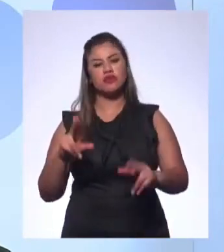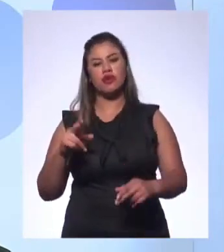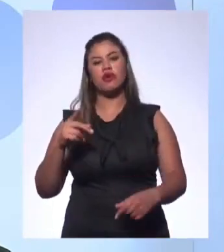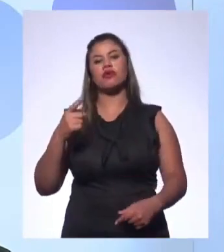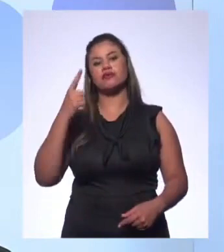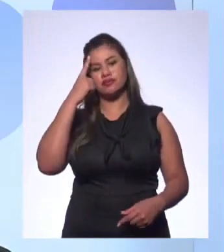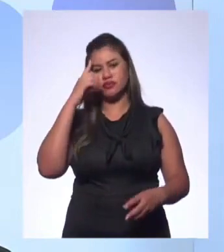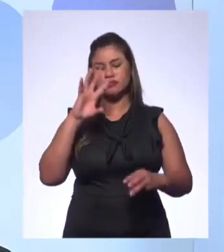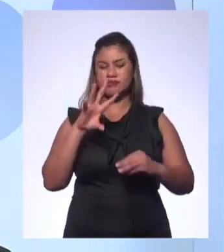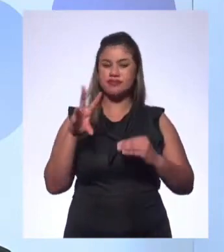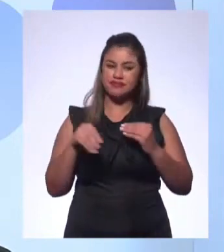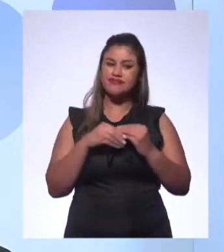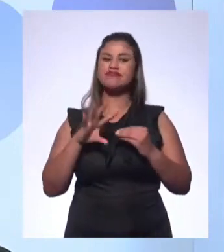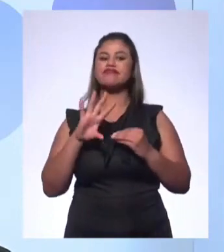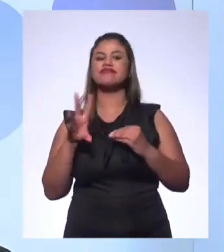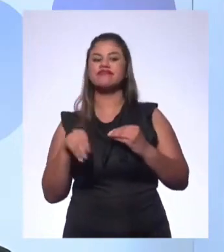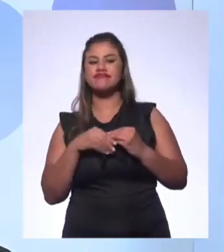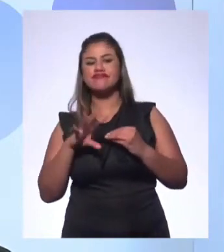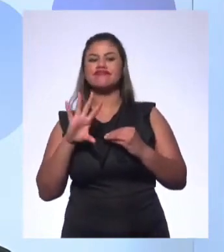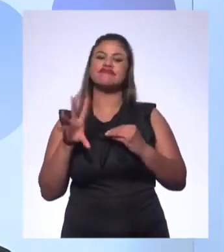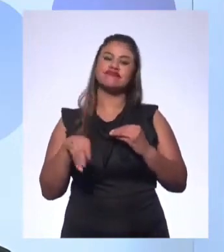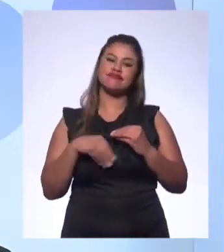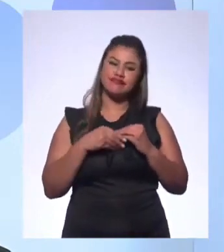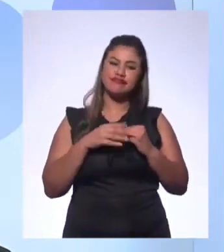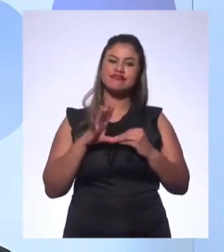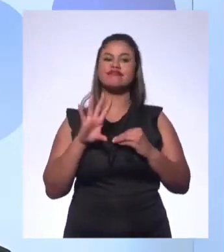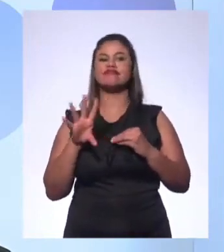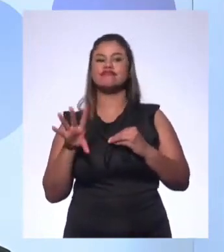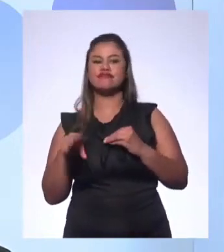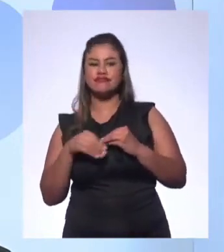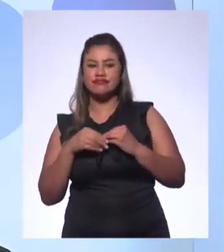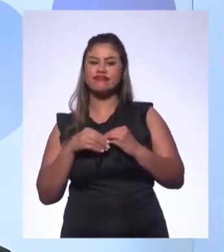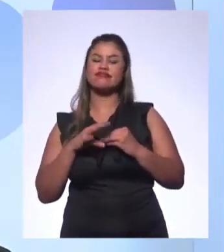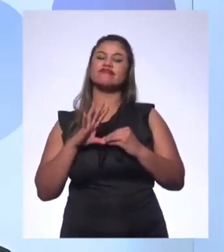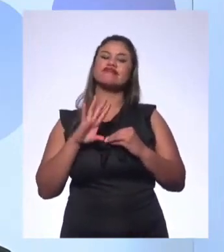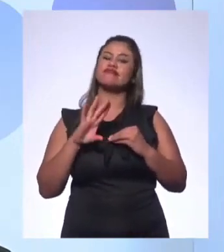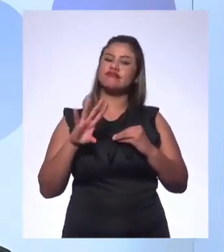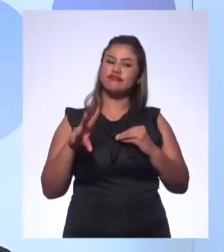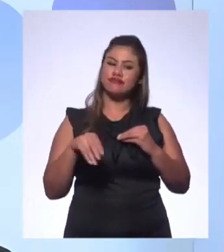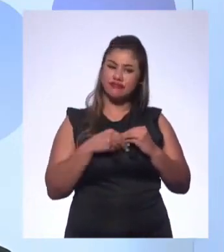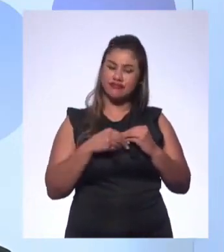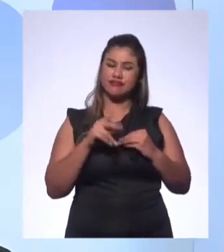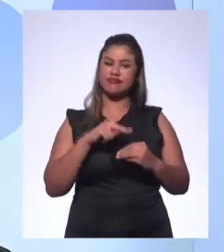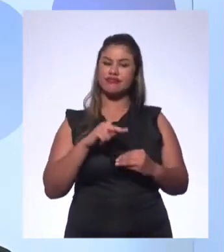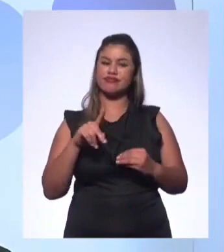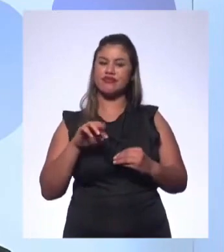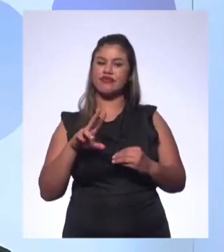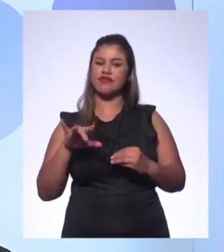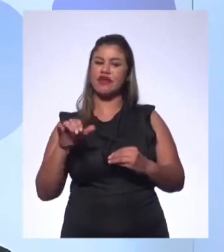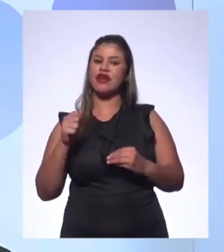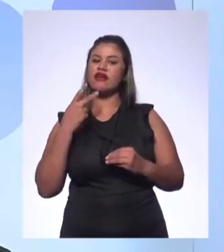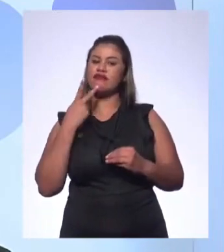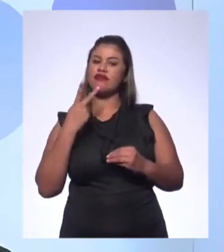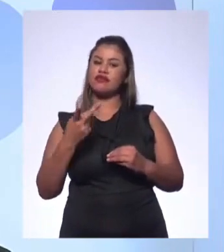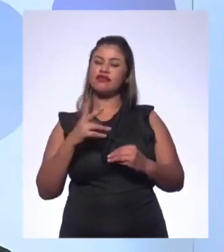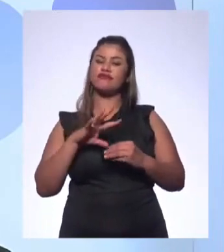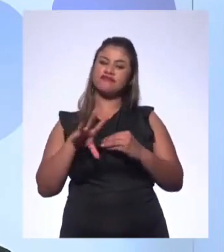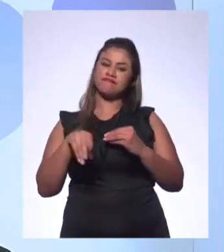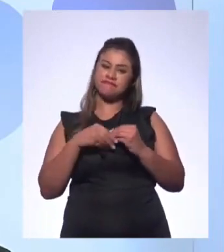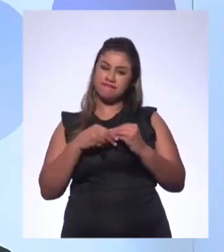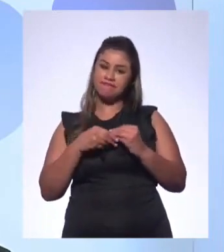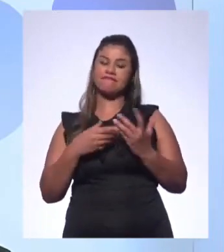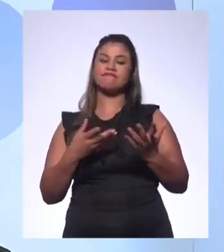de acréscimo, adição, somar, acrescentar outra ideia. A professora Vera Lúcia colocou aqui acrescentar